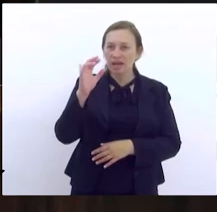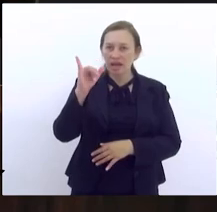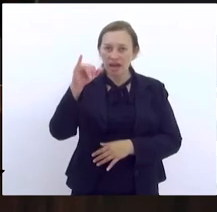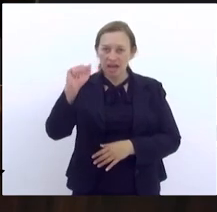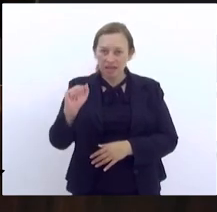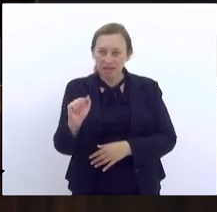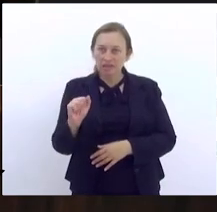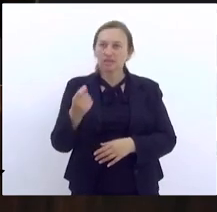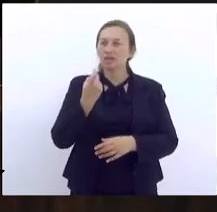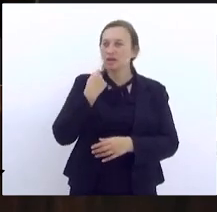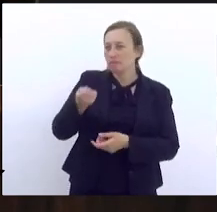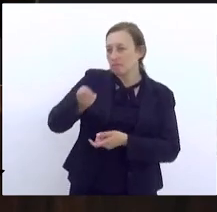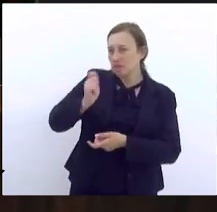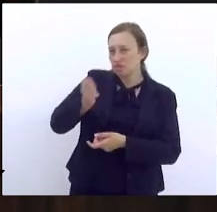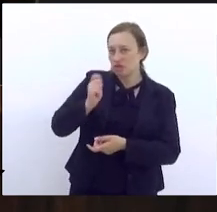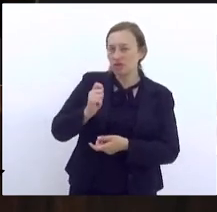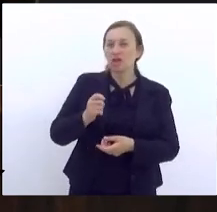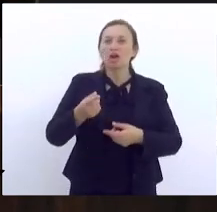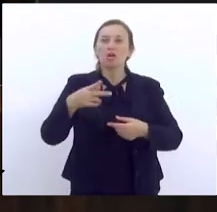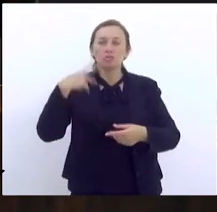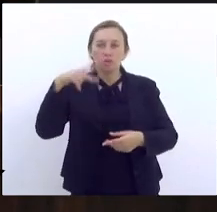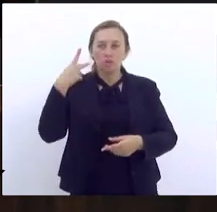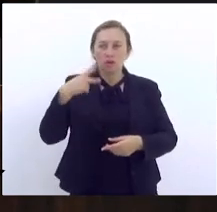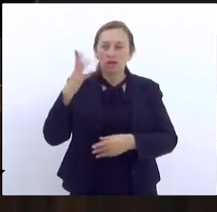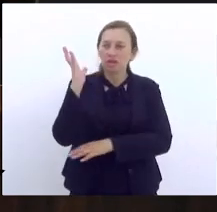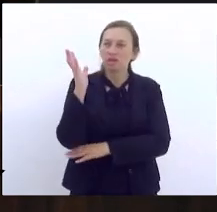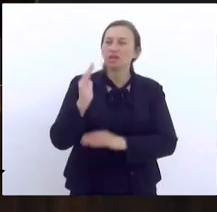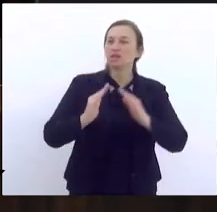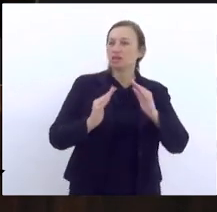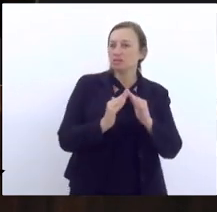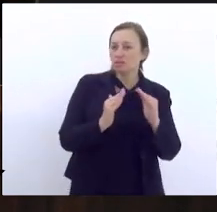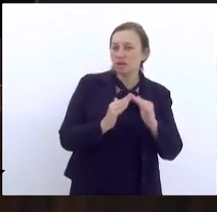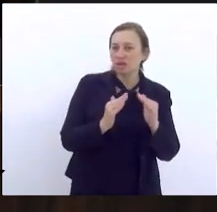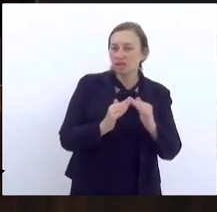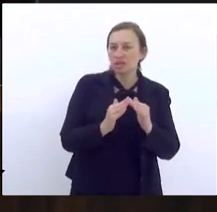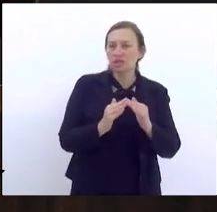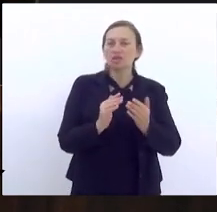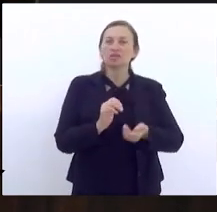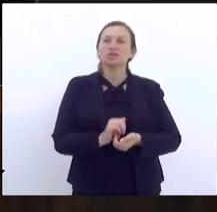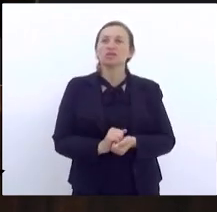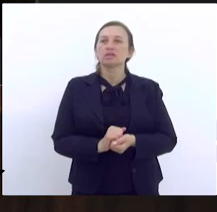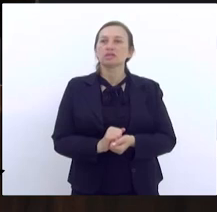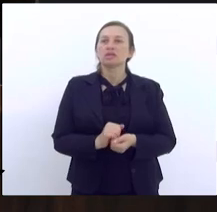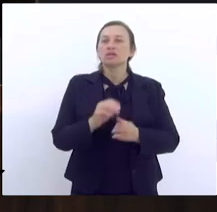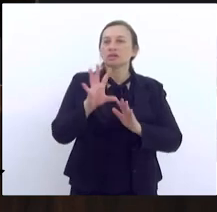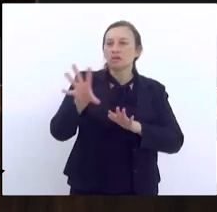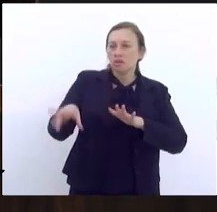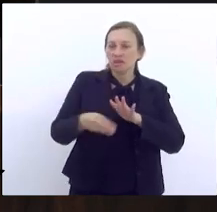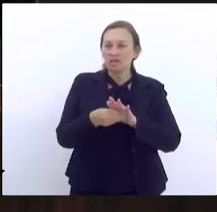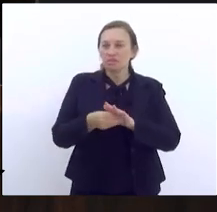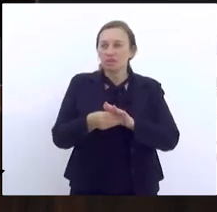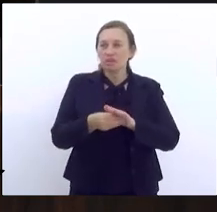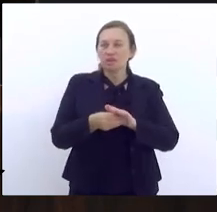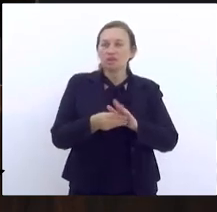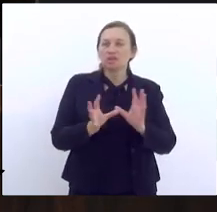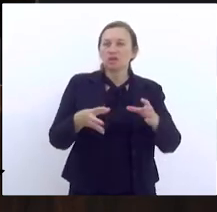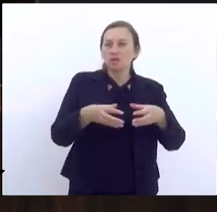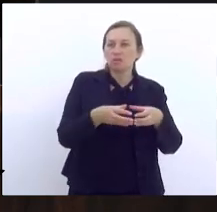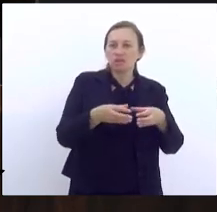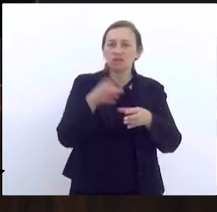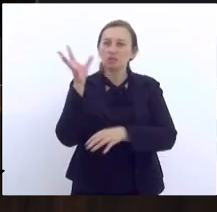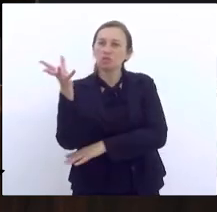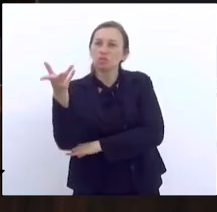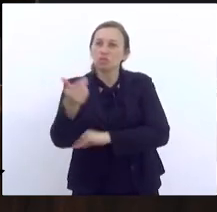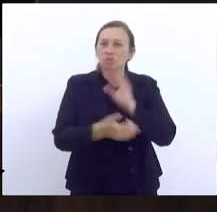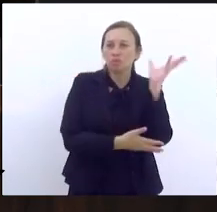de políticas urbanas de política Urbana habitação e assuntos fundiários favorável com as emendas da comissão de Defesa do meio ambiente